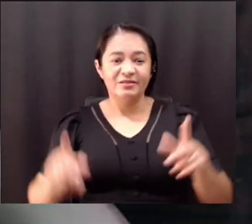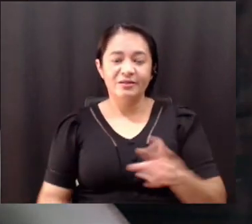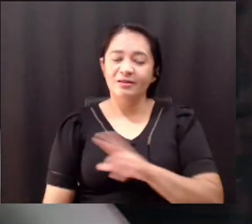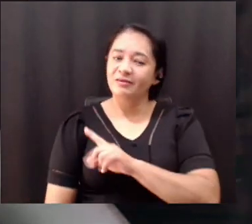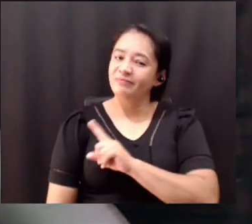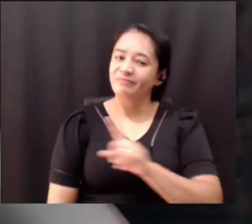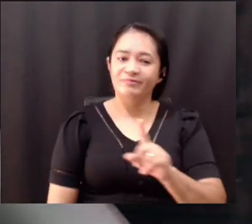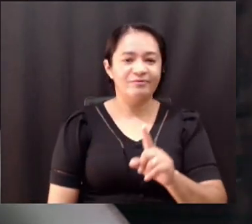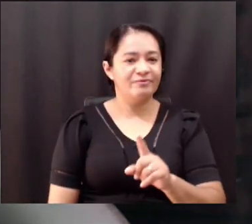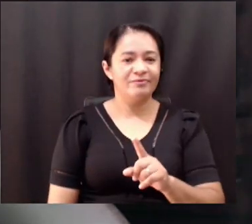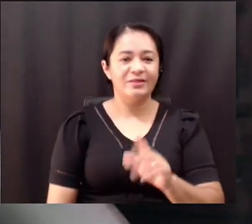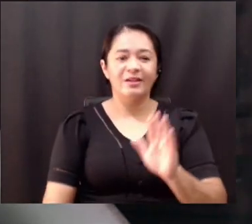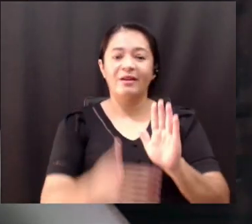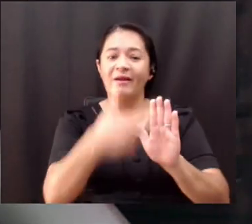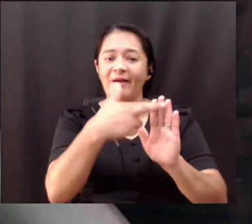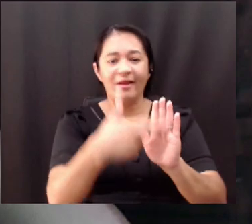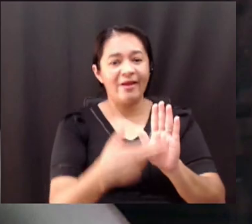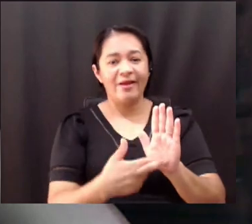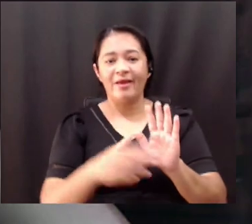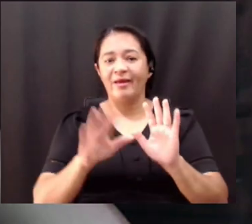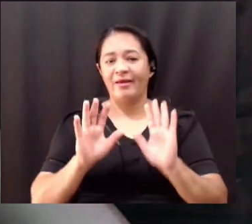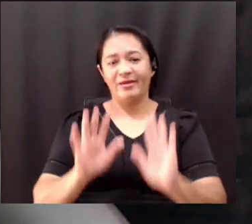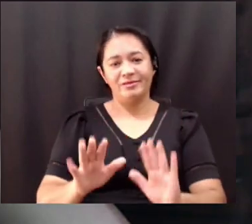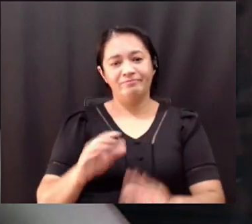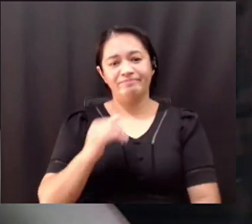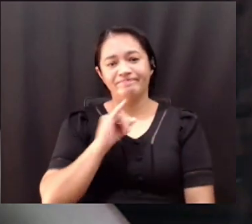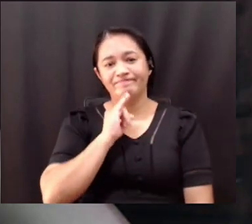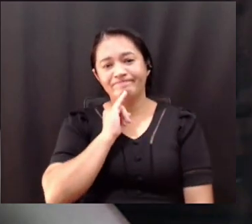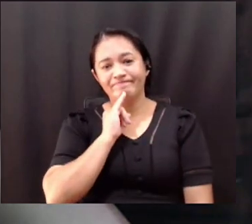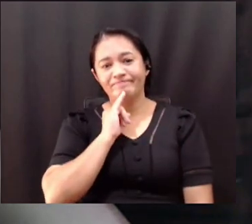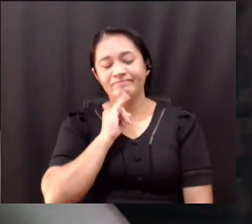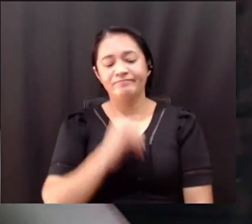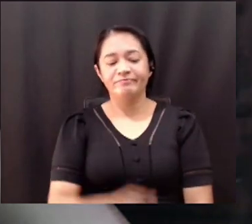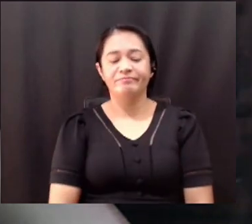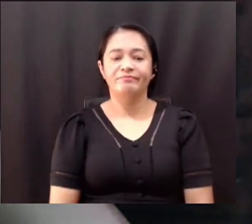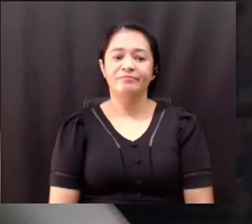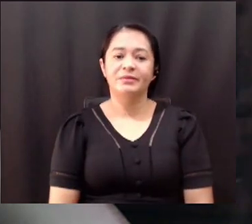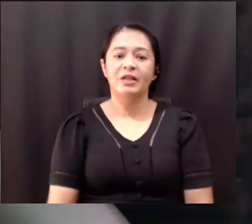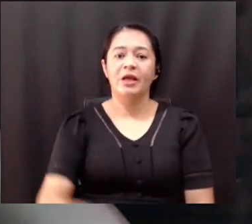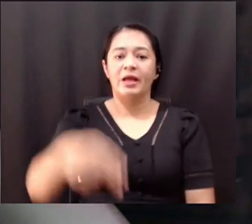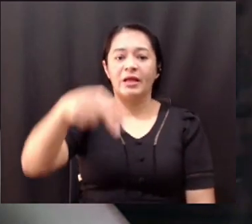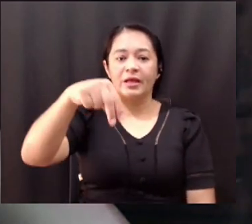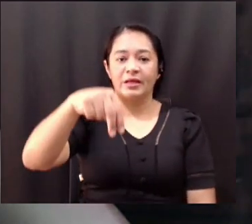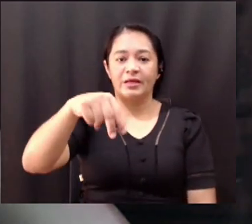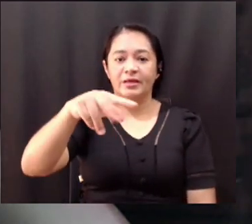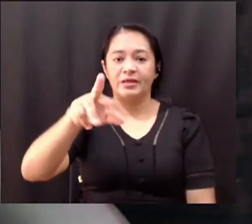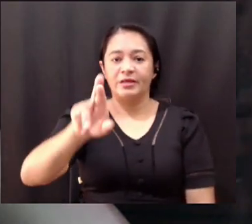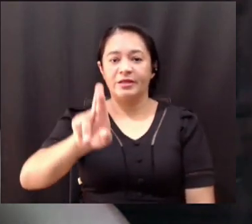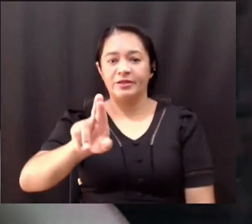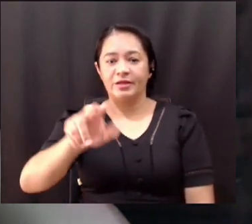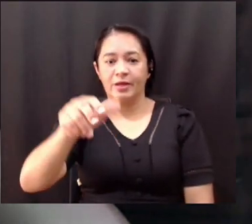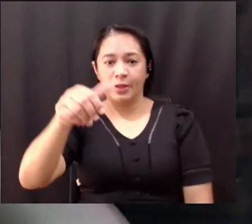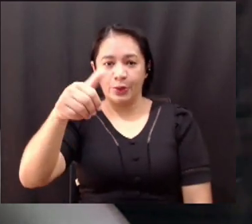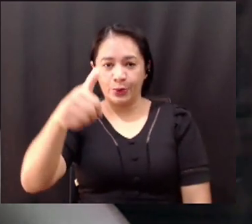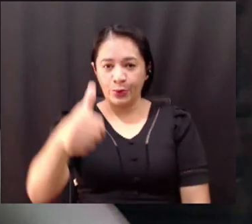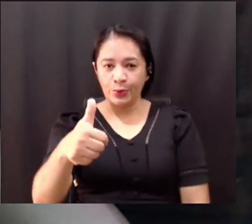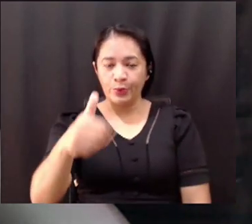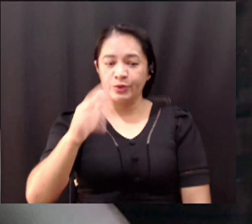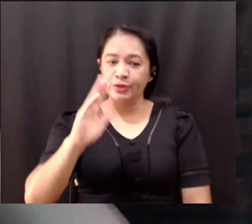regra, infelizmente. Então, assim, a NR1 que está vindo, né, para fazer essa regulação desse